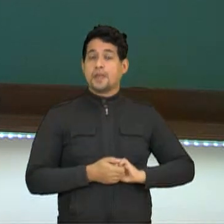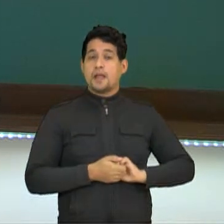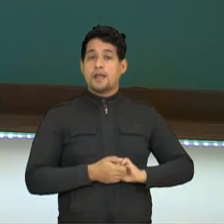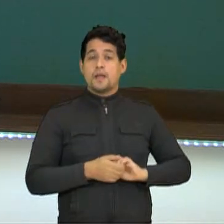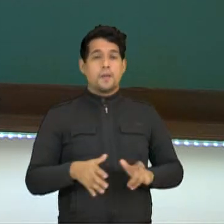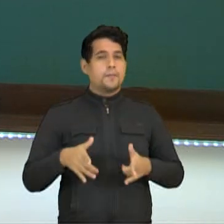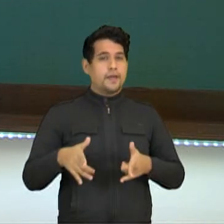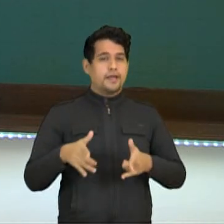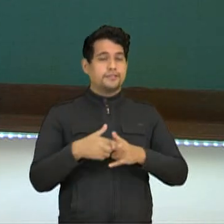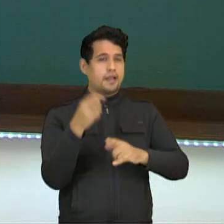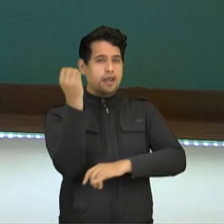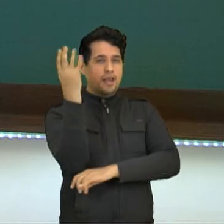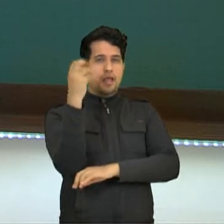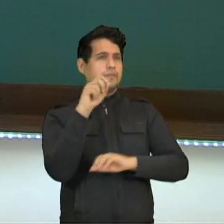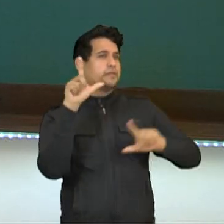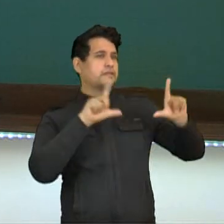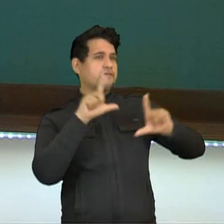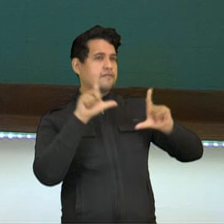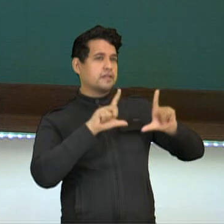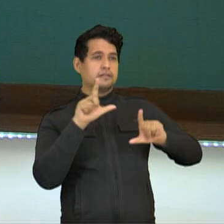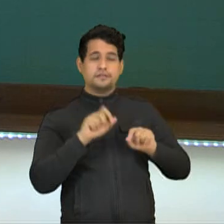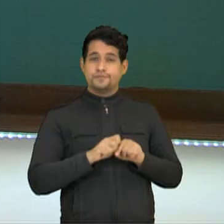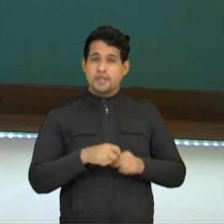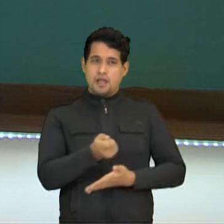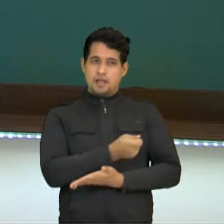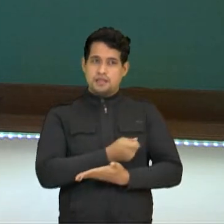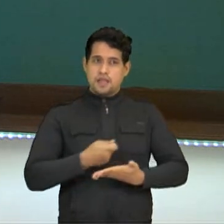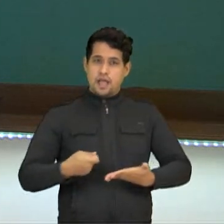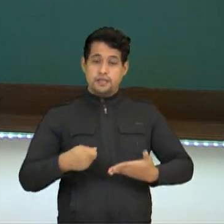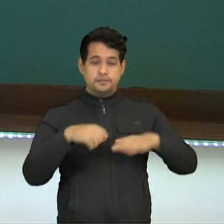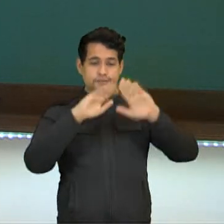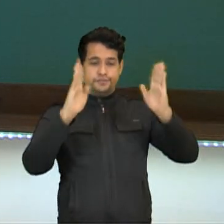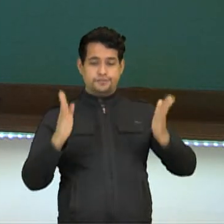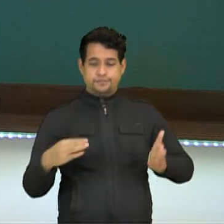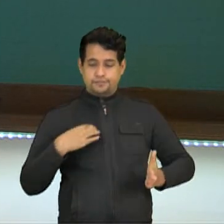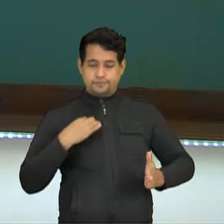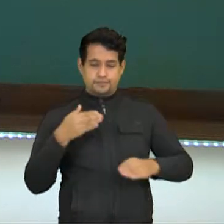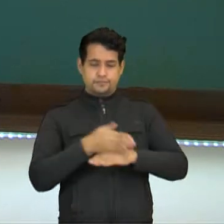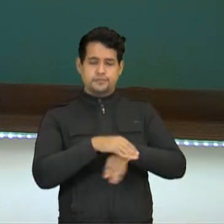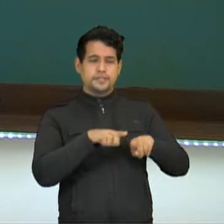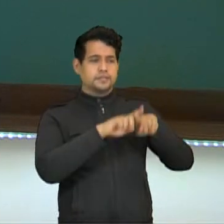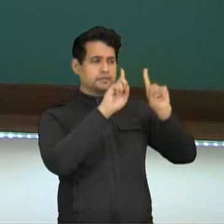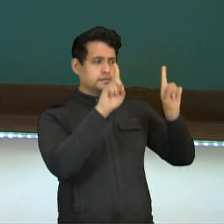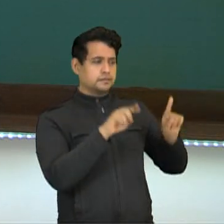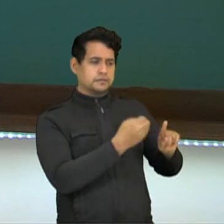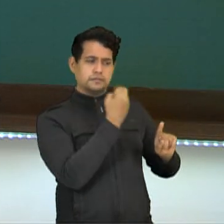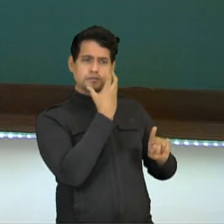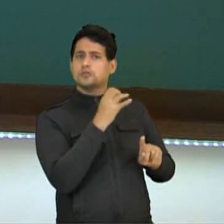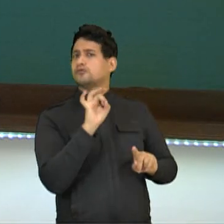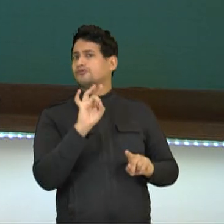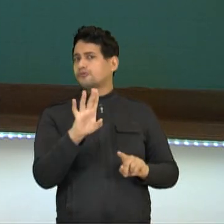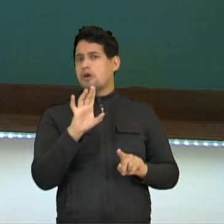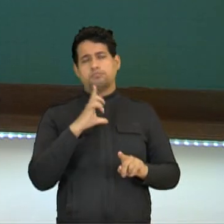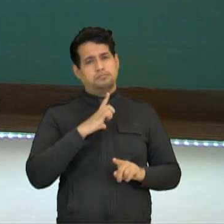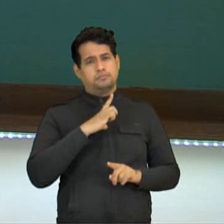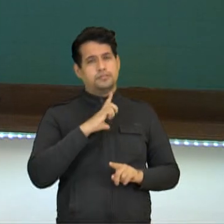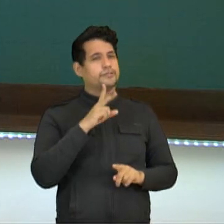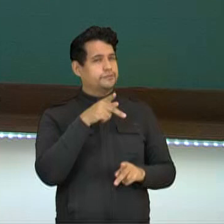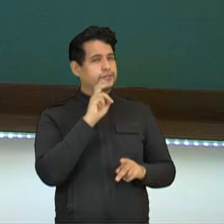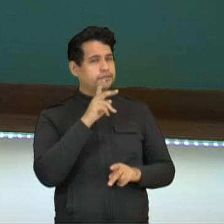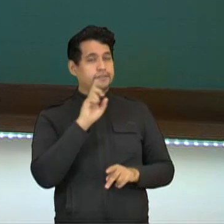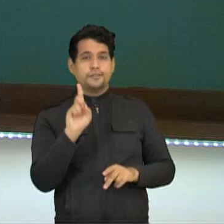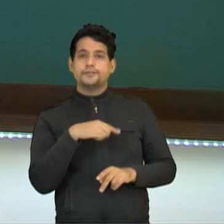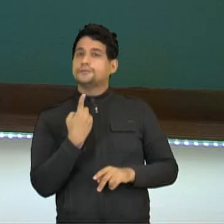TV, desk, wardrobe e mirror. São o vocabulário que a gente acabou de ver lá